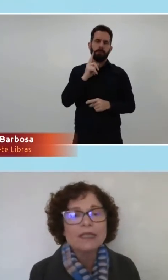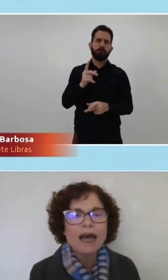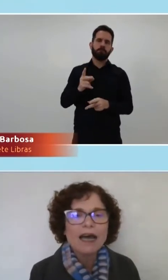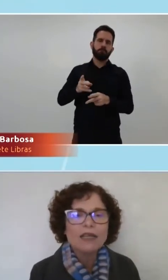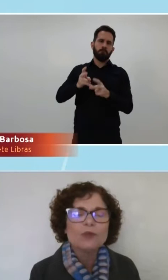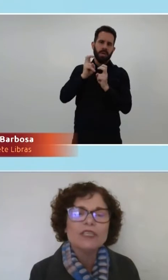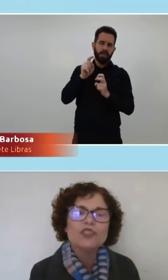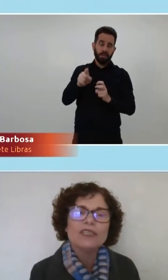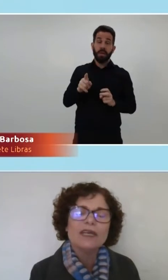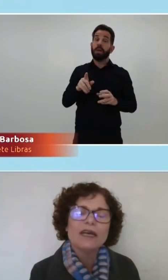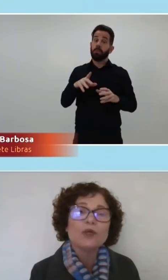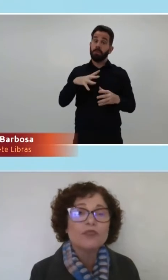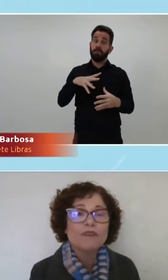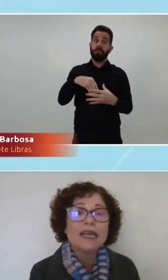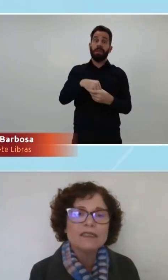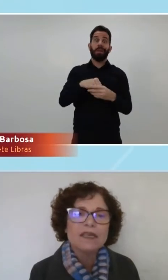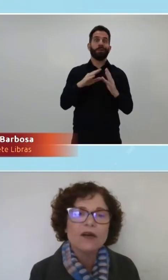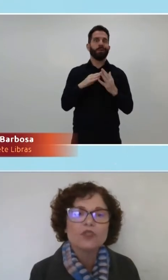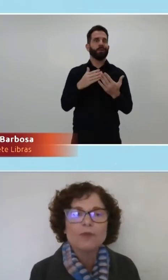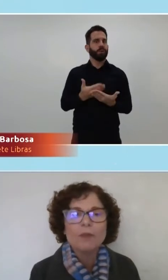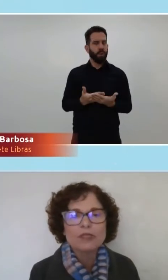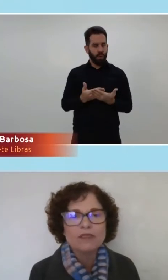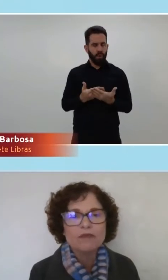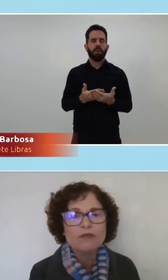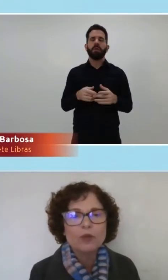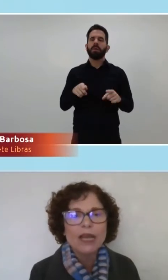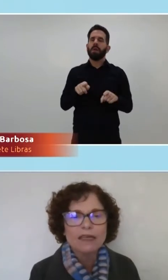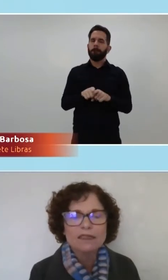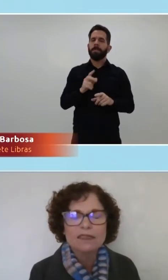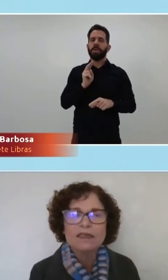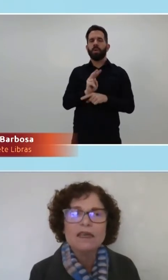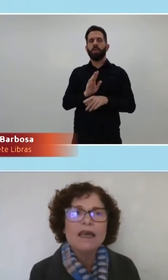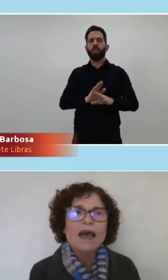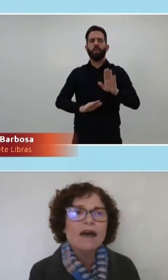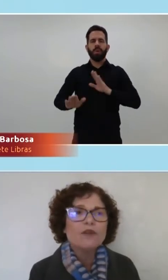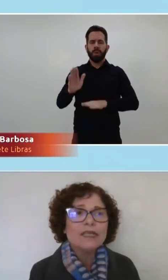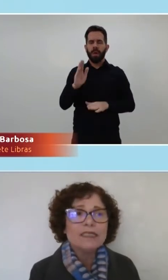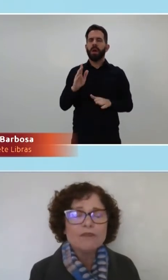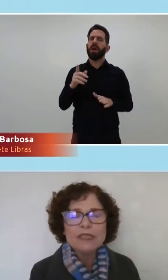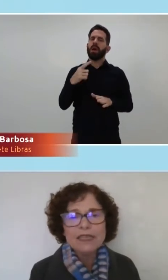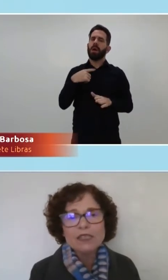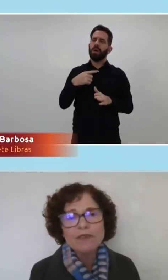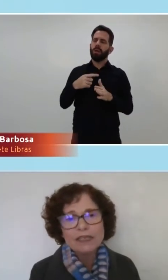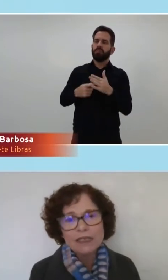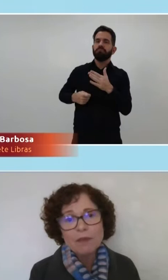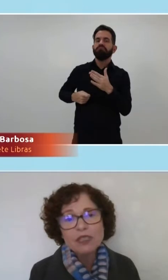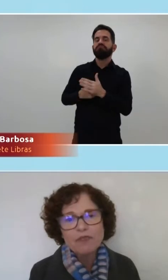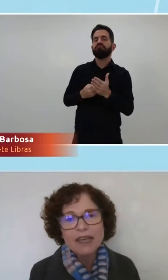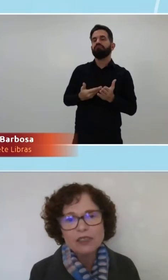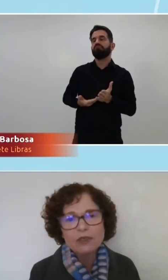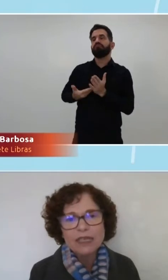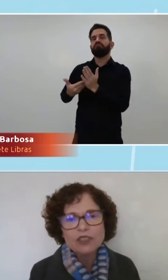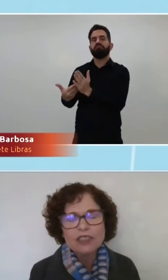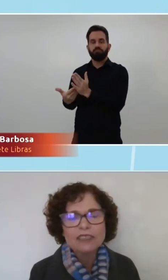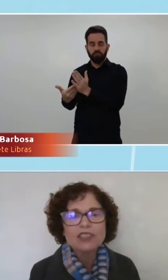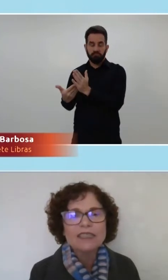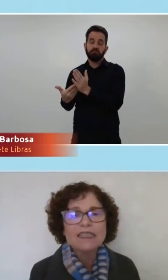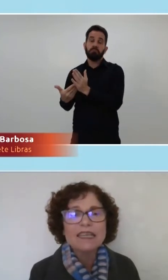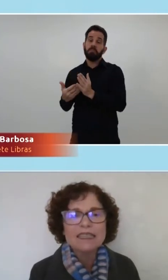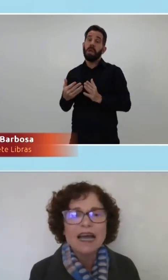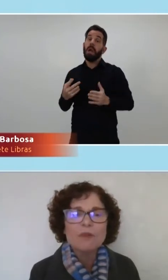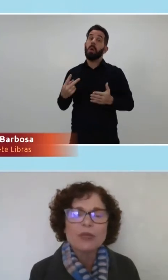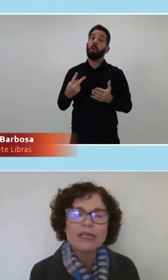de cuidado e de notificação de uma possível violência. A violência física, às vezes, é mais fácil, né,